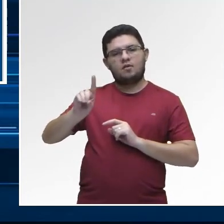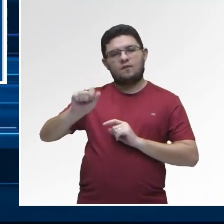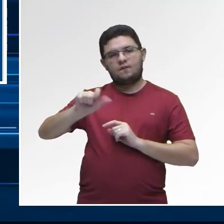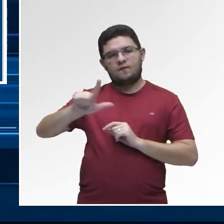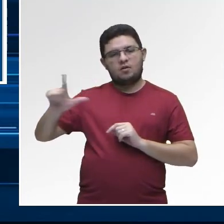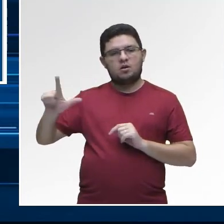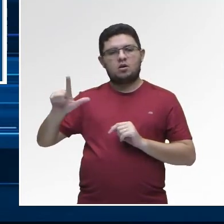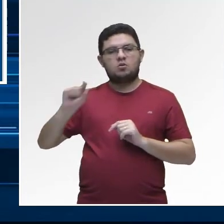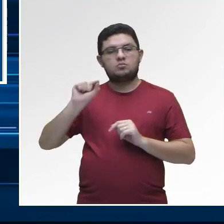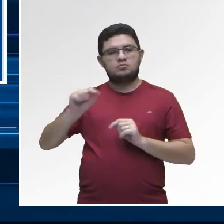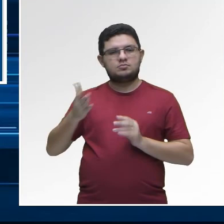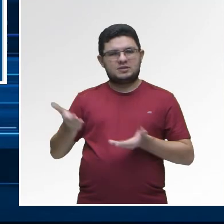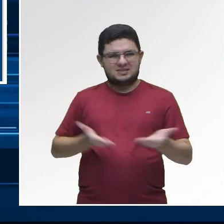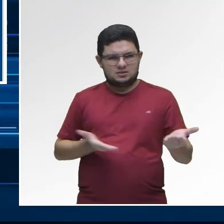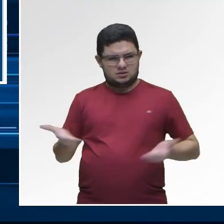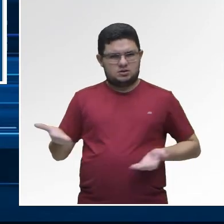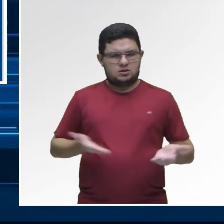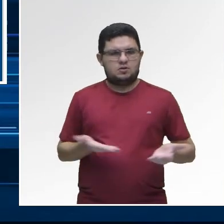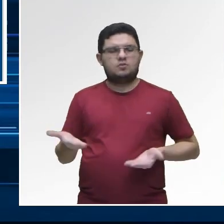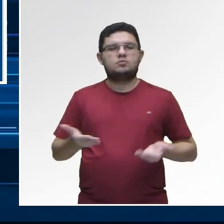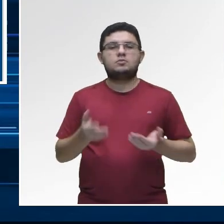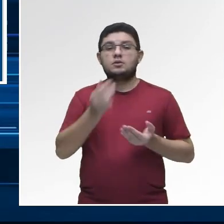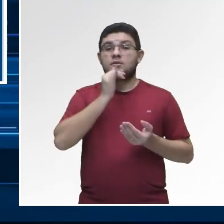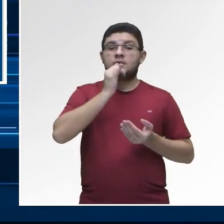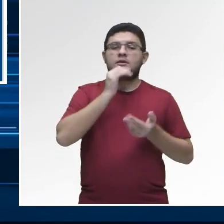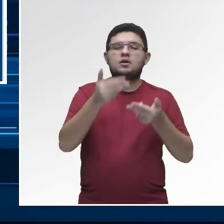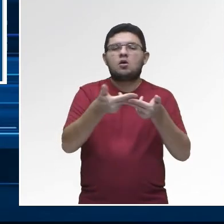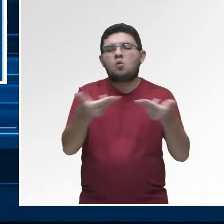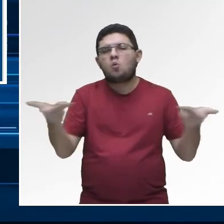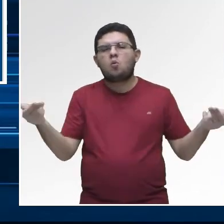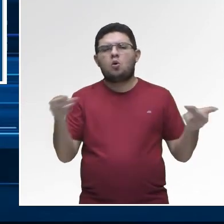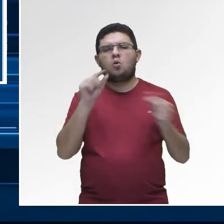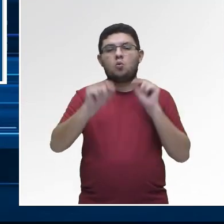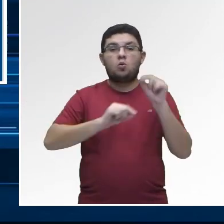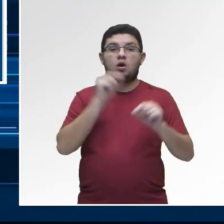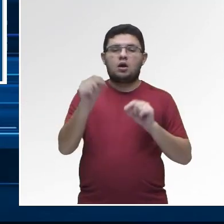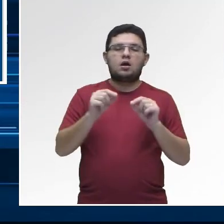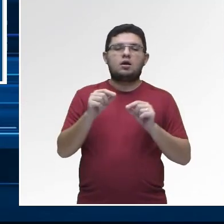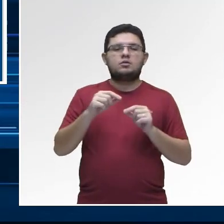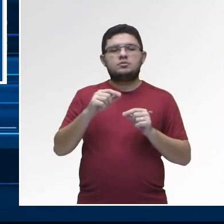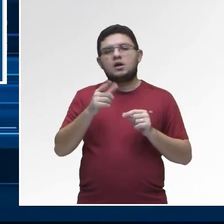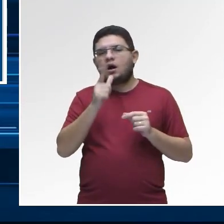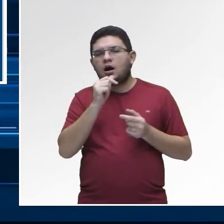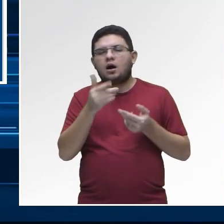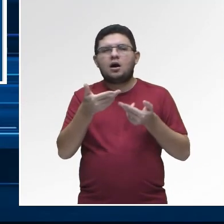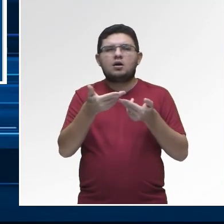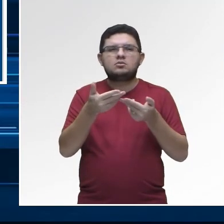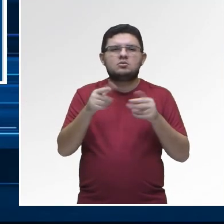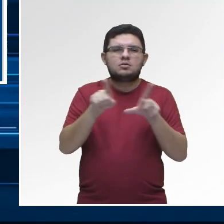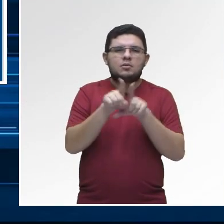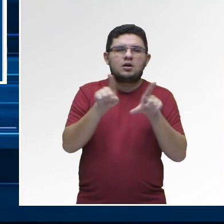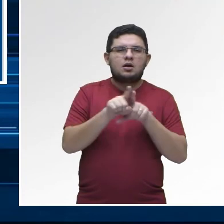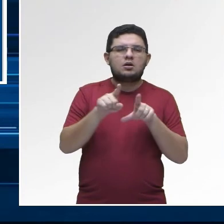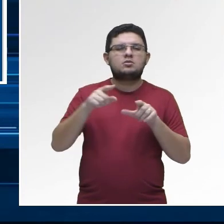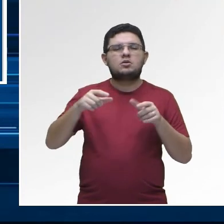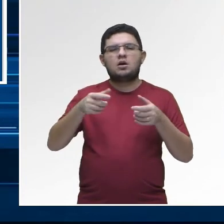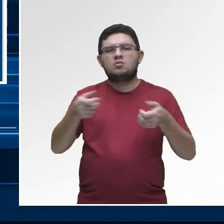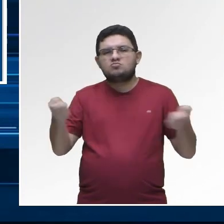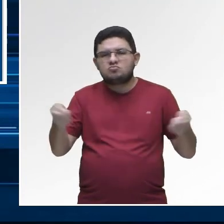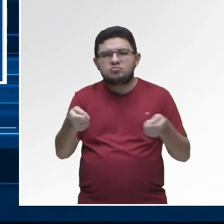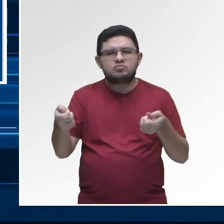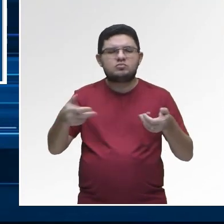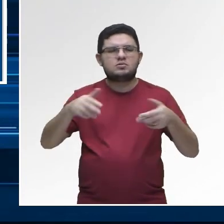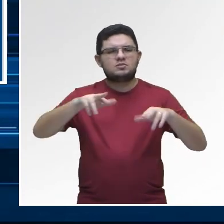os servos. Então, os moinhos, as pontes, para poder passar na ponte tinha que pagar. E o vassalo, quem era o vassalo? O vassalo